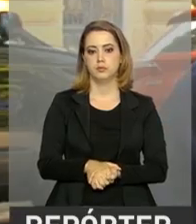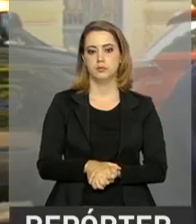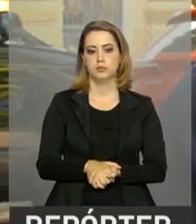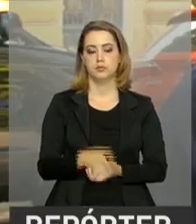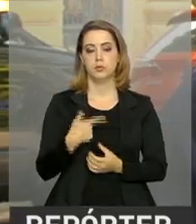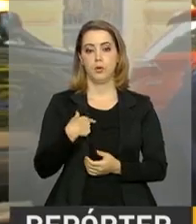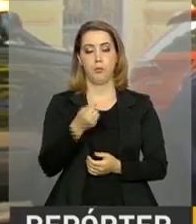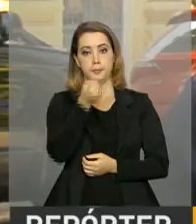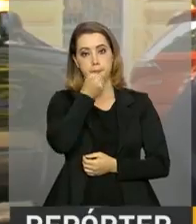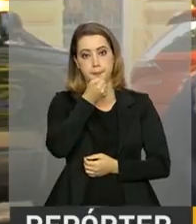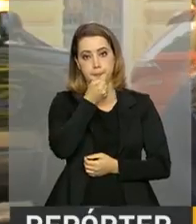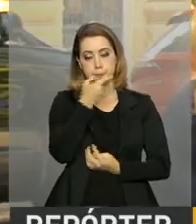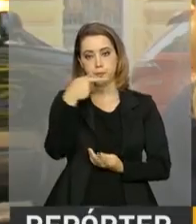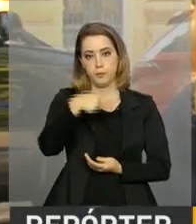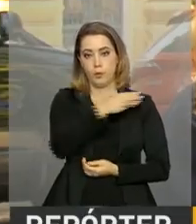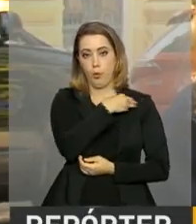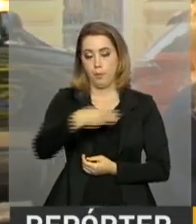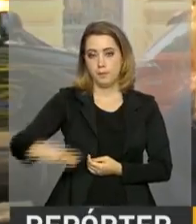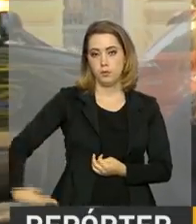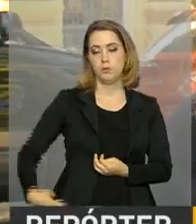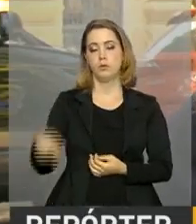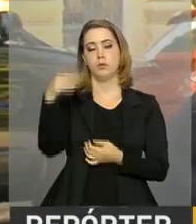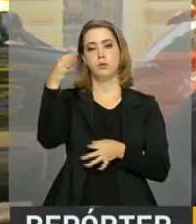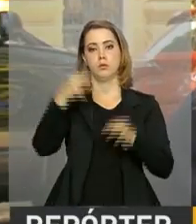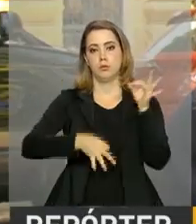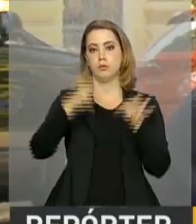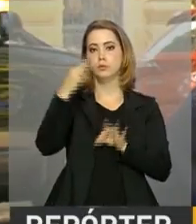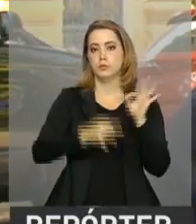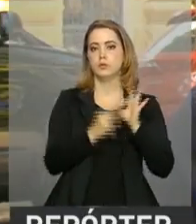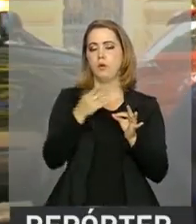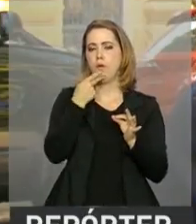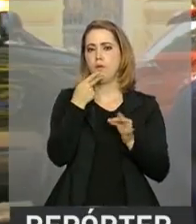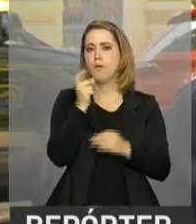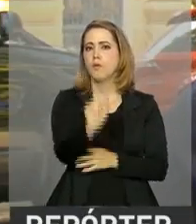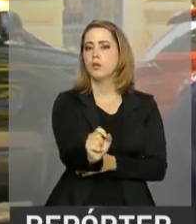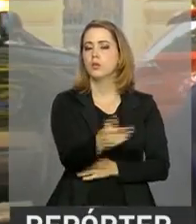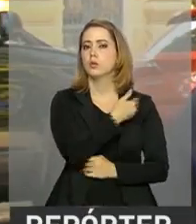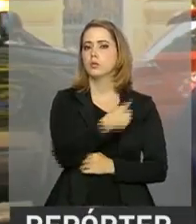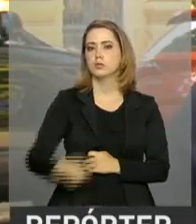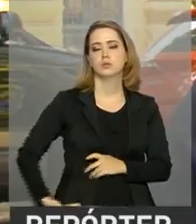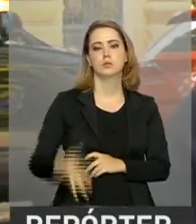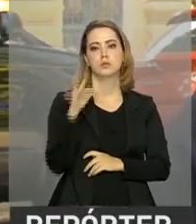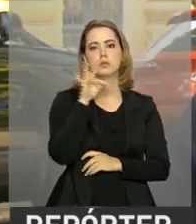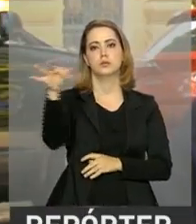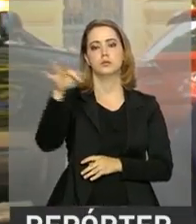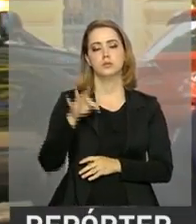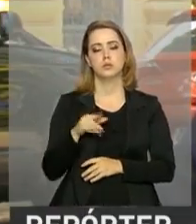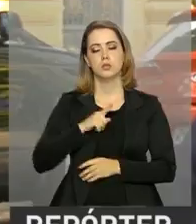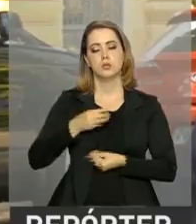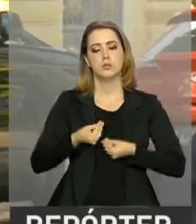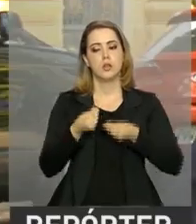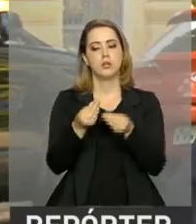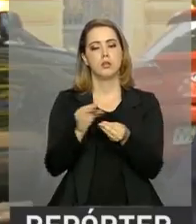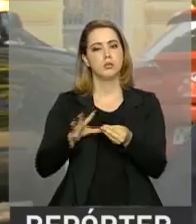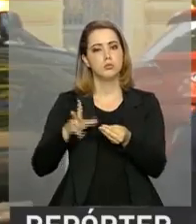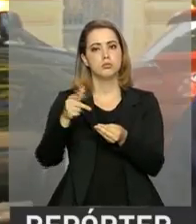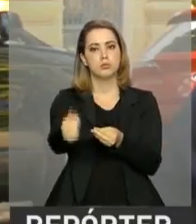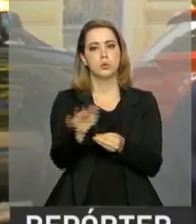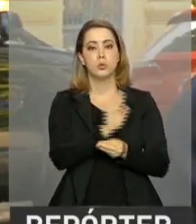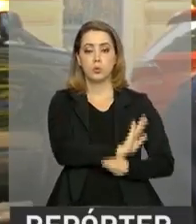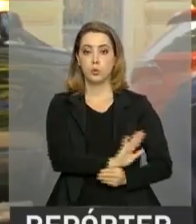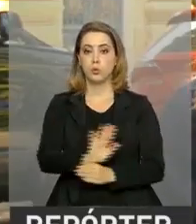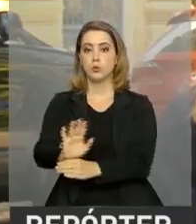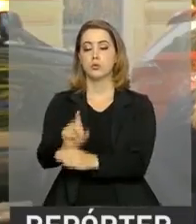Durante a coletiva, o ministro da Justiça, Alexandre de Moraes, afirmou que o governo federal tem dado todo o apoio ao estado do Rio de Janeiro